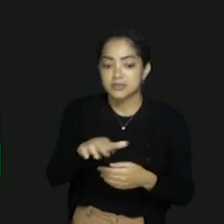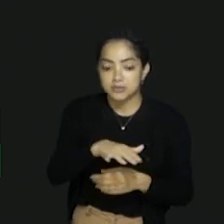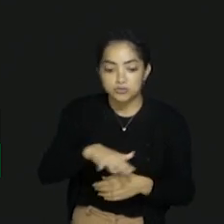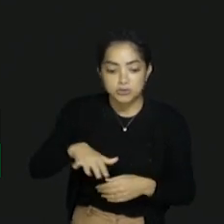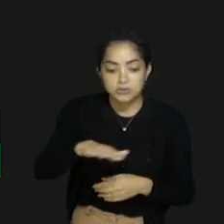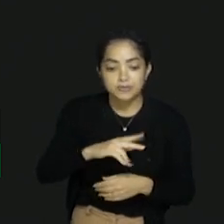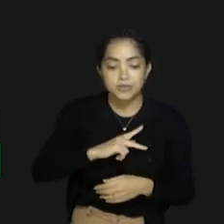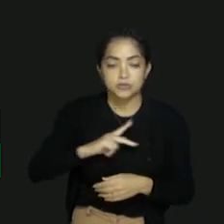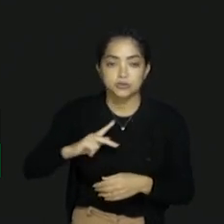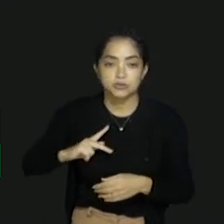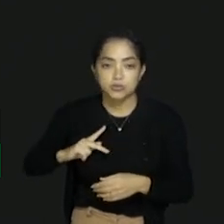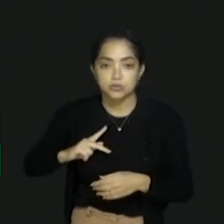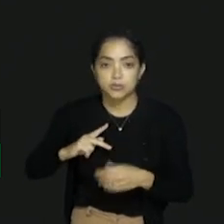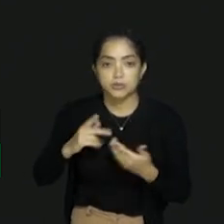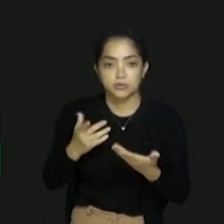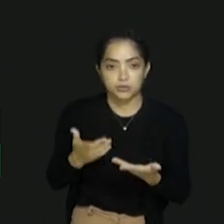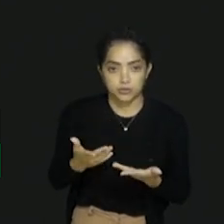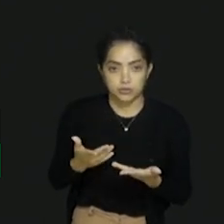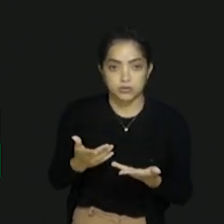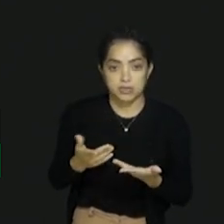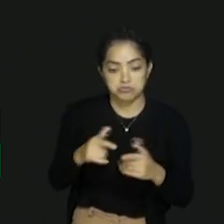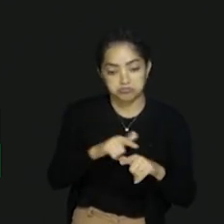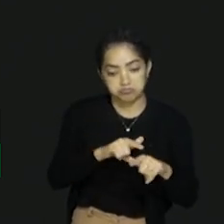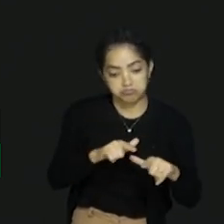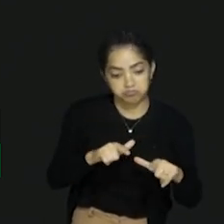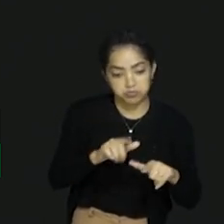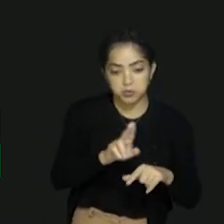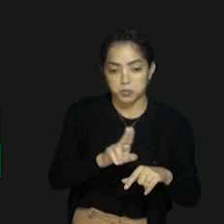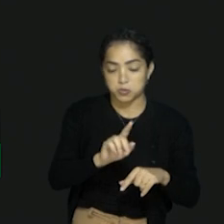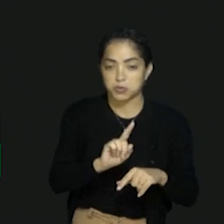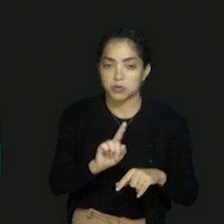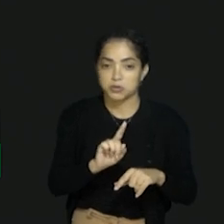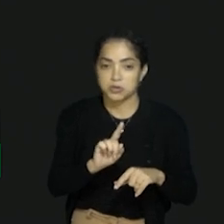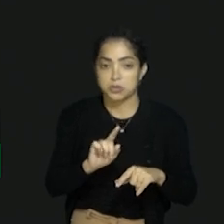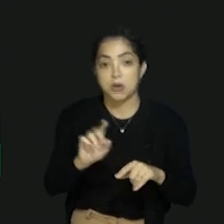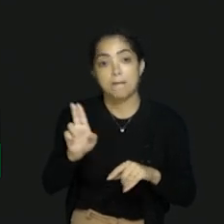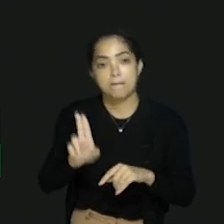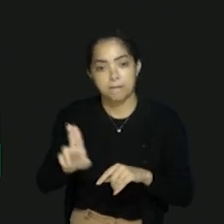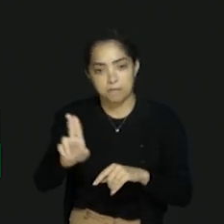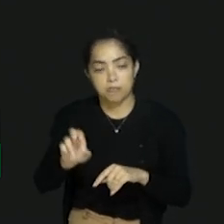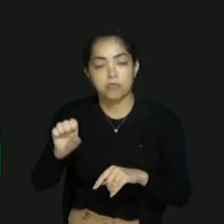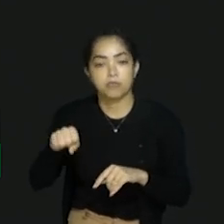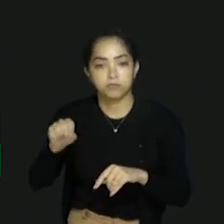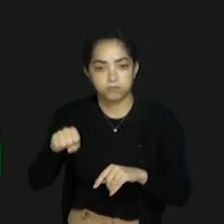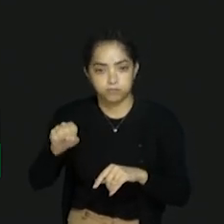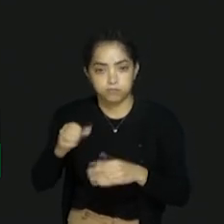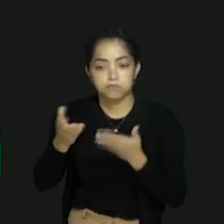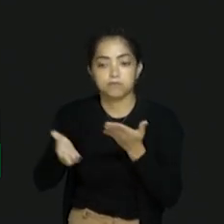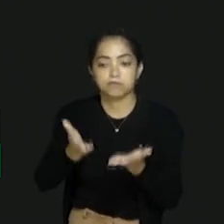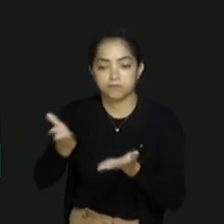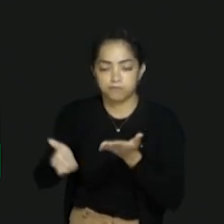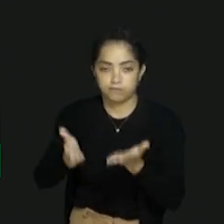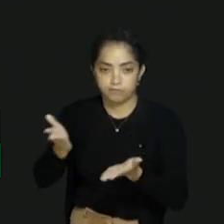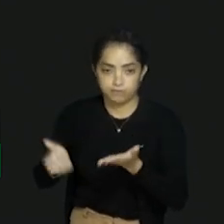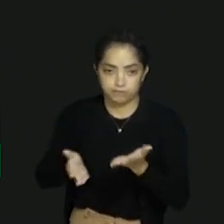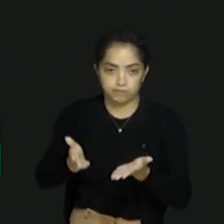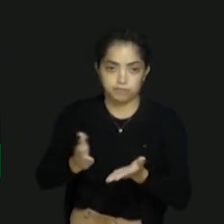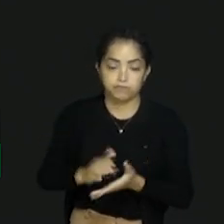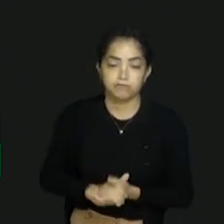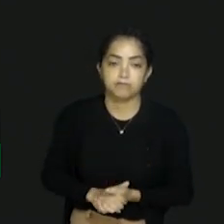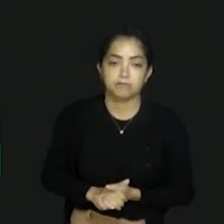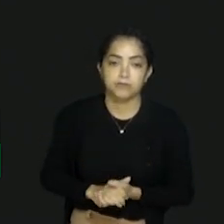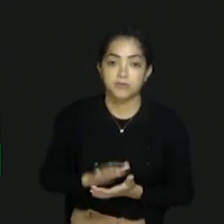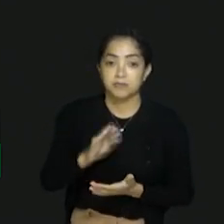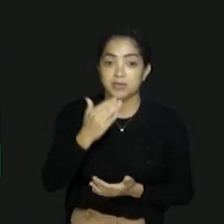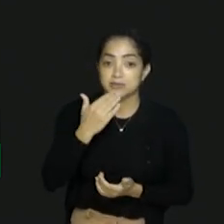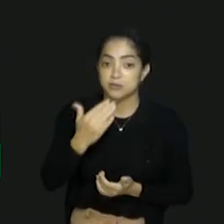se existem espaços públicos ociosos nós devemos utilizá-lo sim para o atendimento ao público existe ali